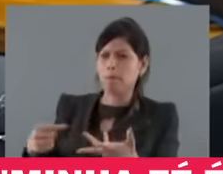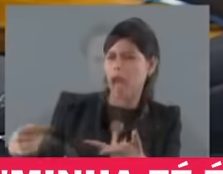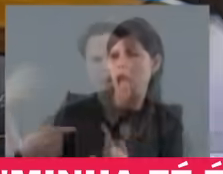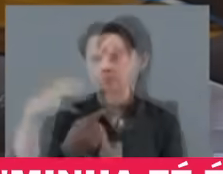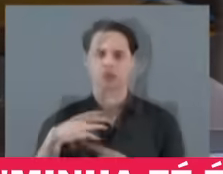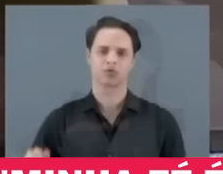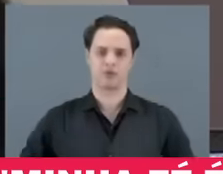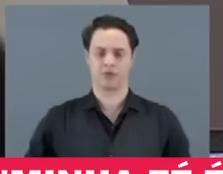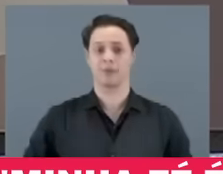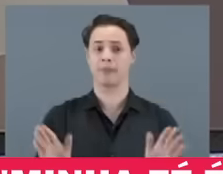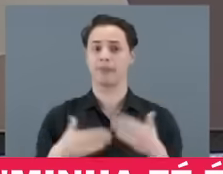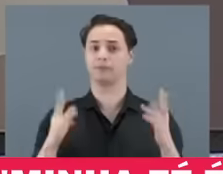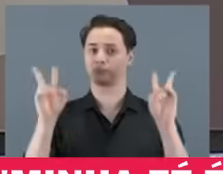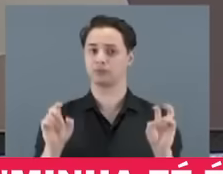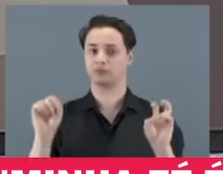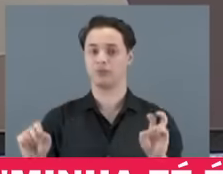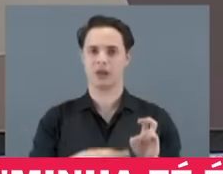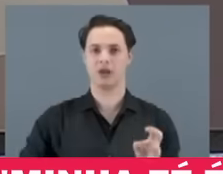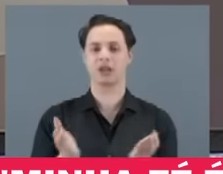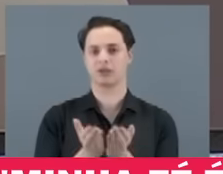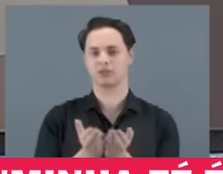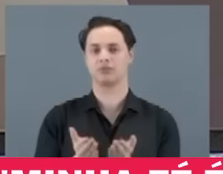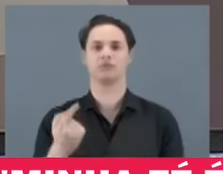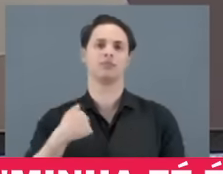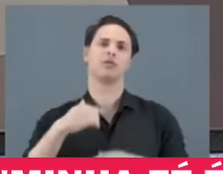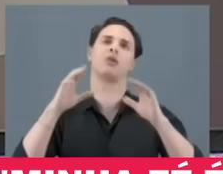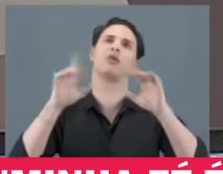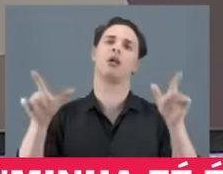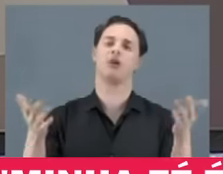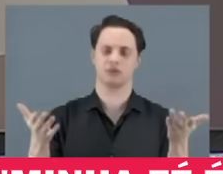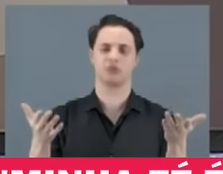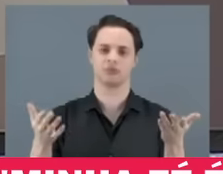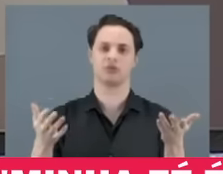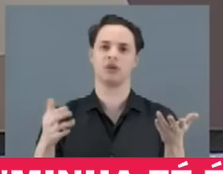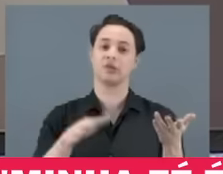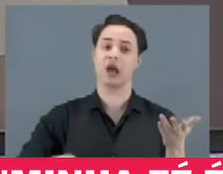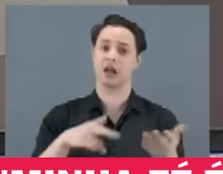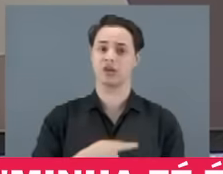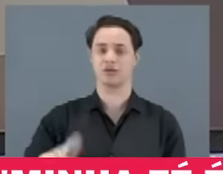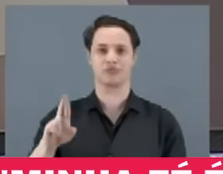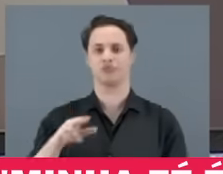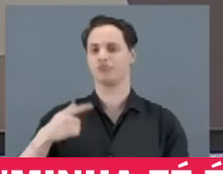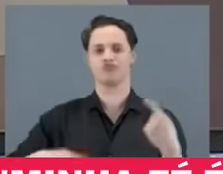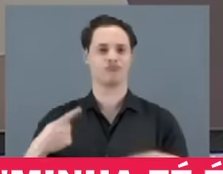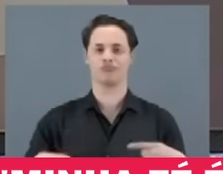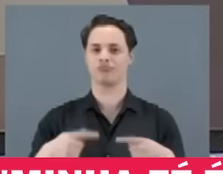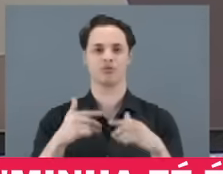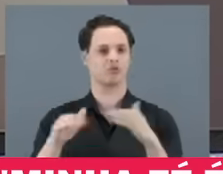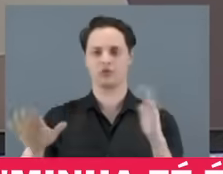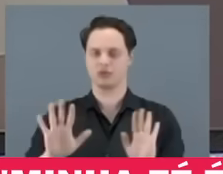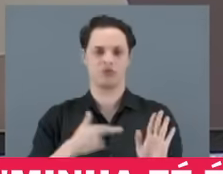área sindical. Em relação ao cristianismo, é claro que essa instância não debate